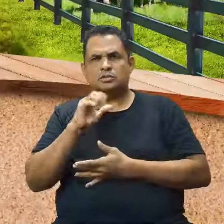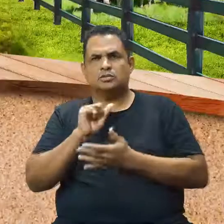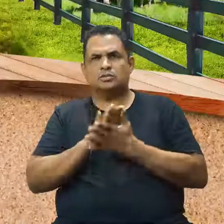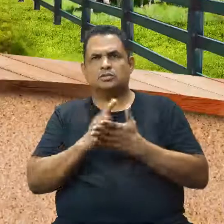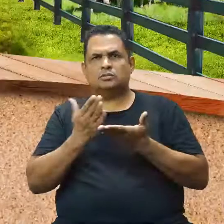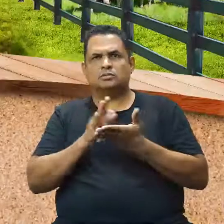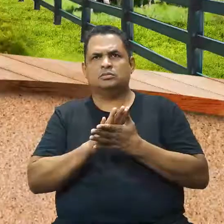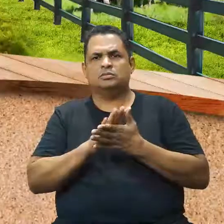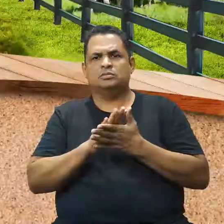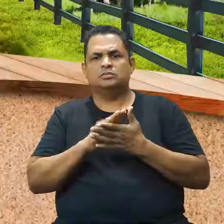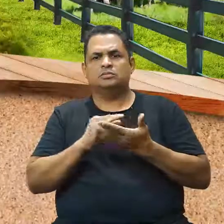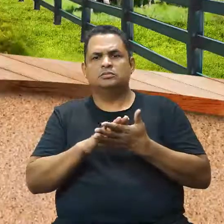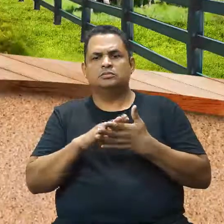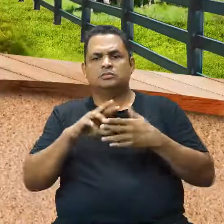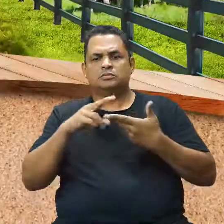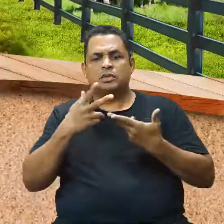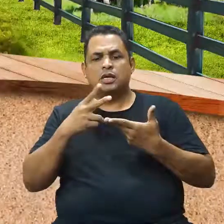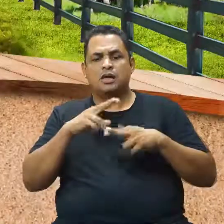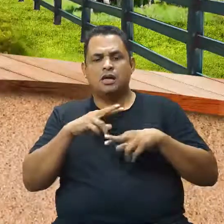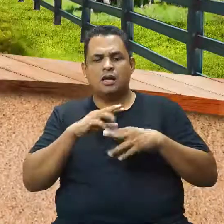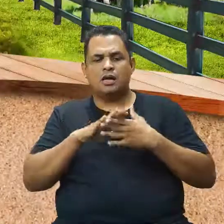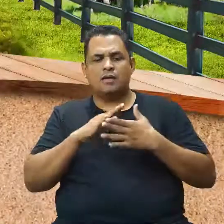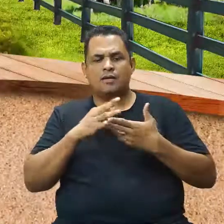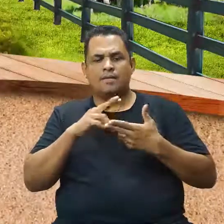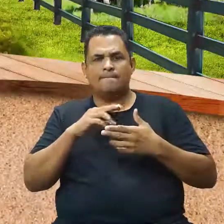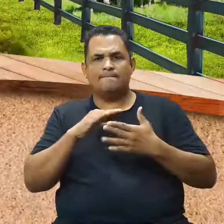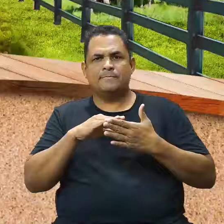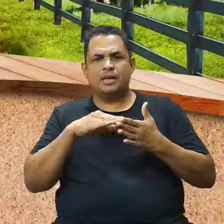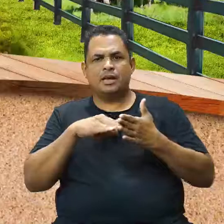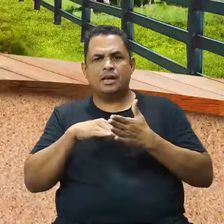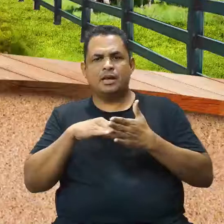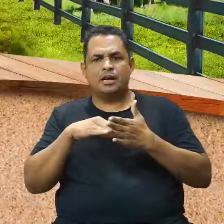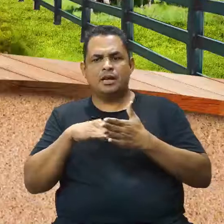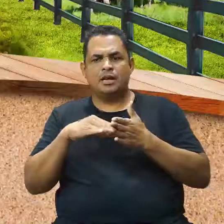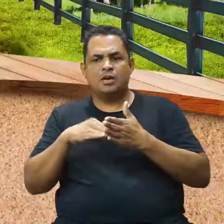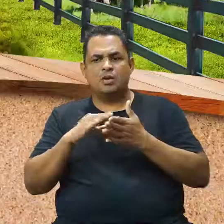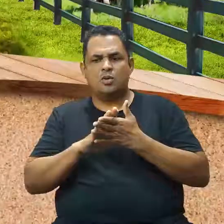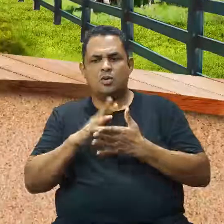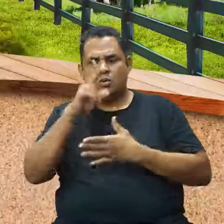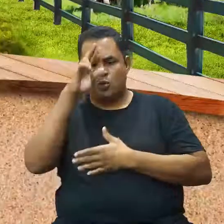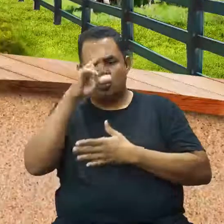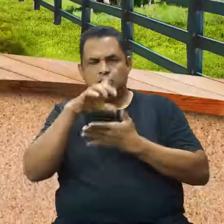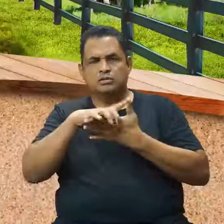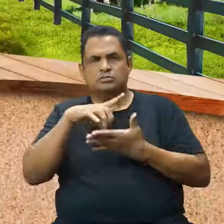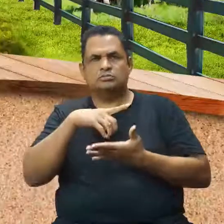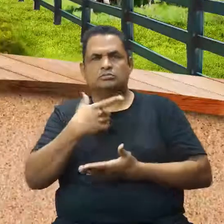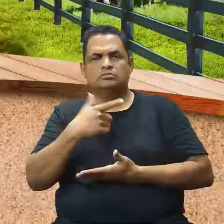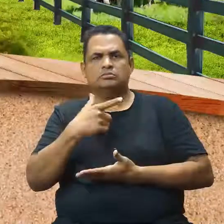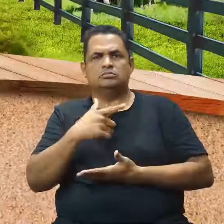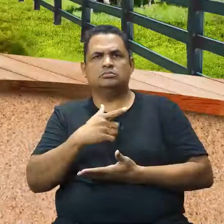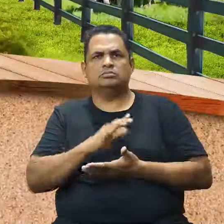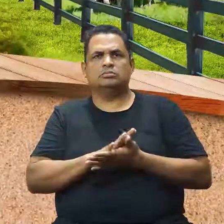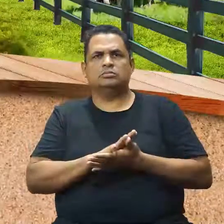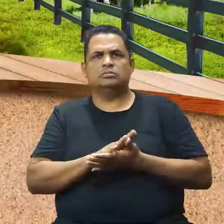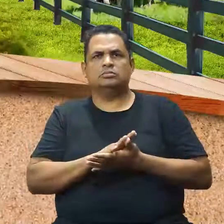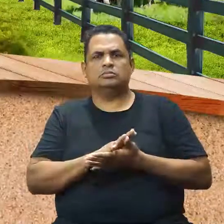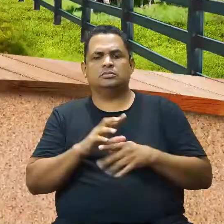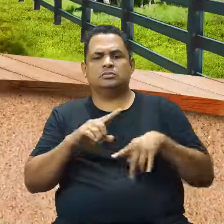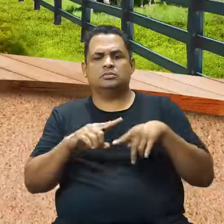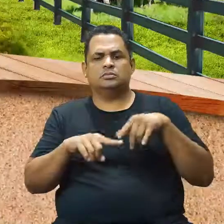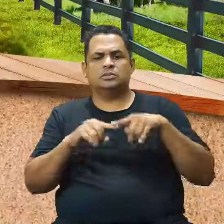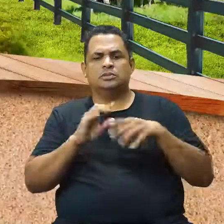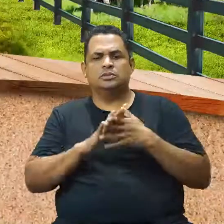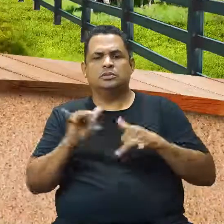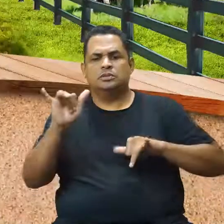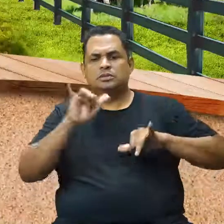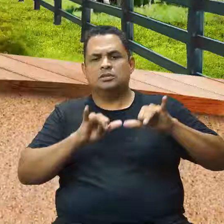forma de aprisionar o inseto. Isso vai favorecer que não tenha esses resíduos químicos na